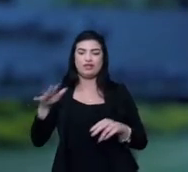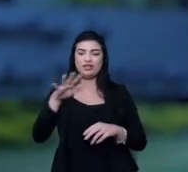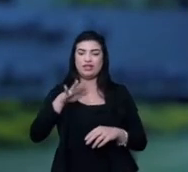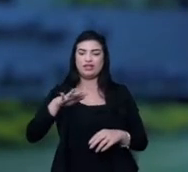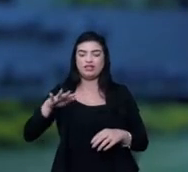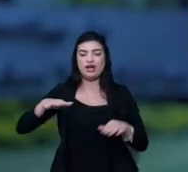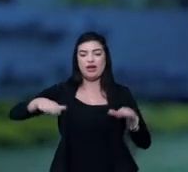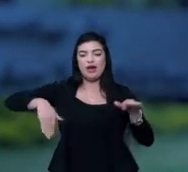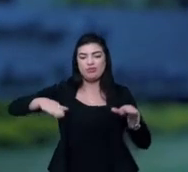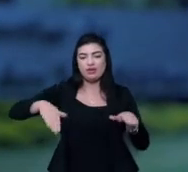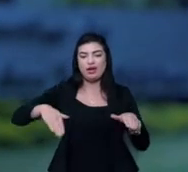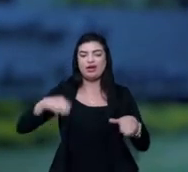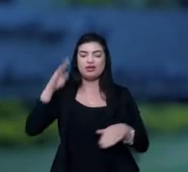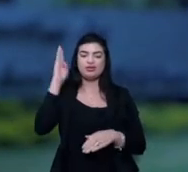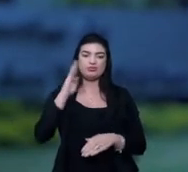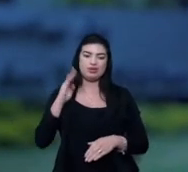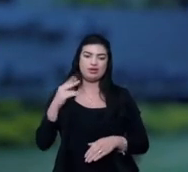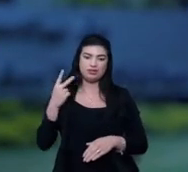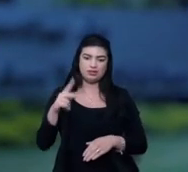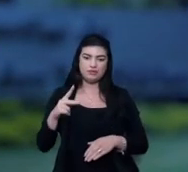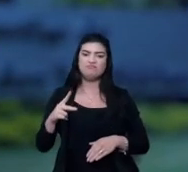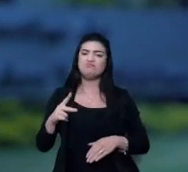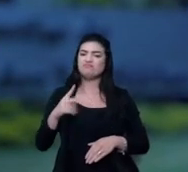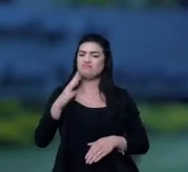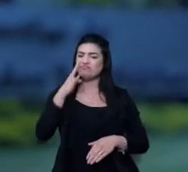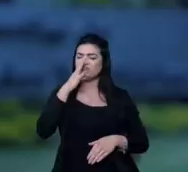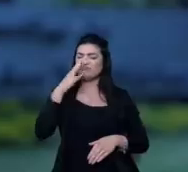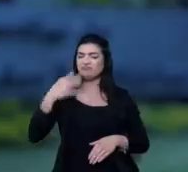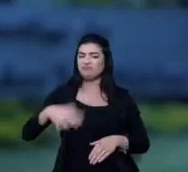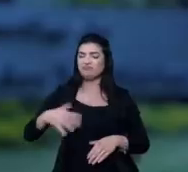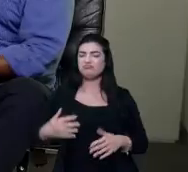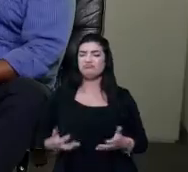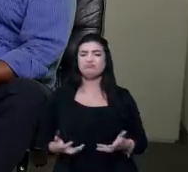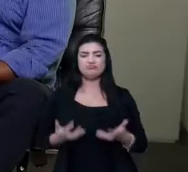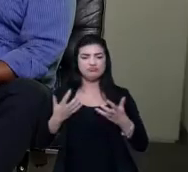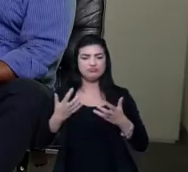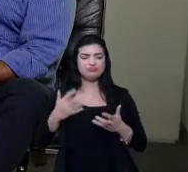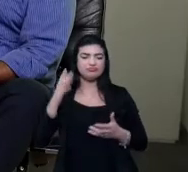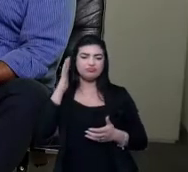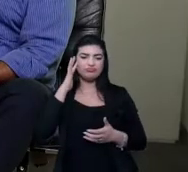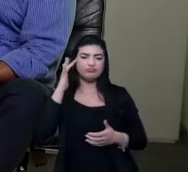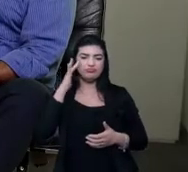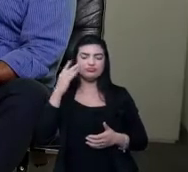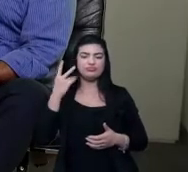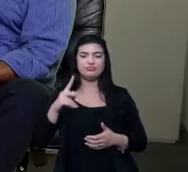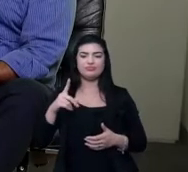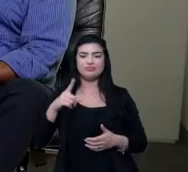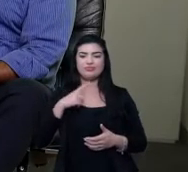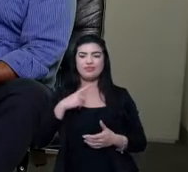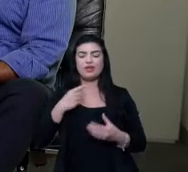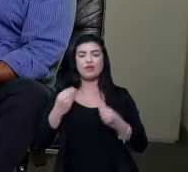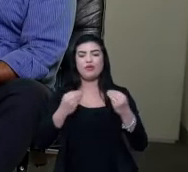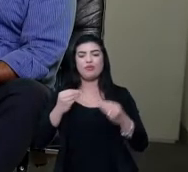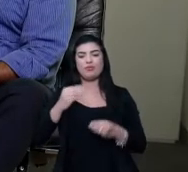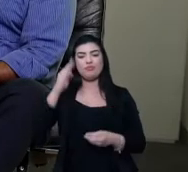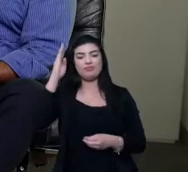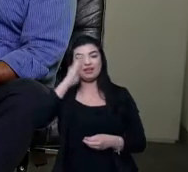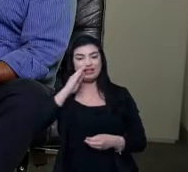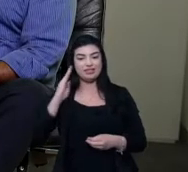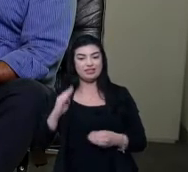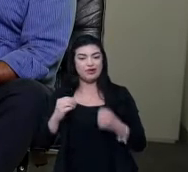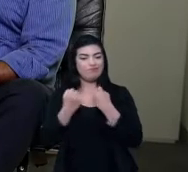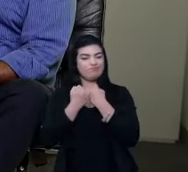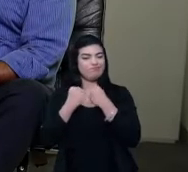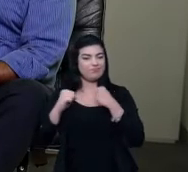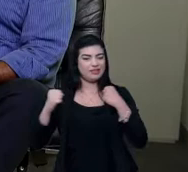brasileiro. Que riqueza isso, né? Que riqueza pensarmos aí nesse Brasil, nesse grande Brasil e tudo que a